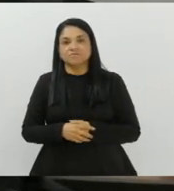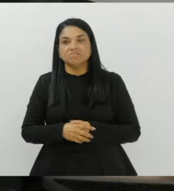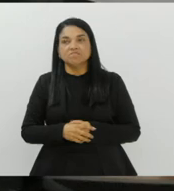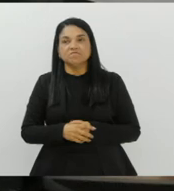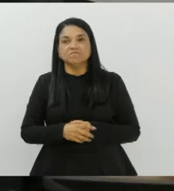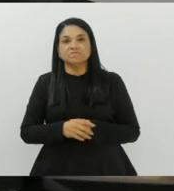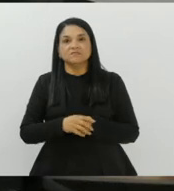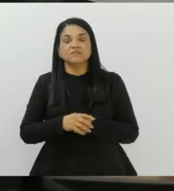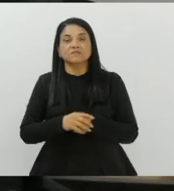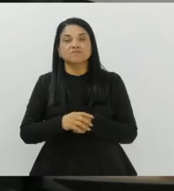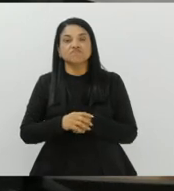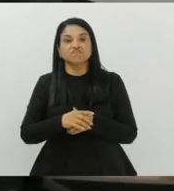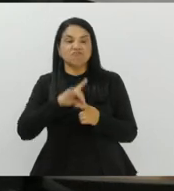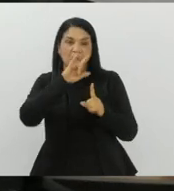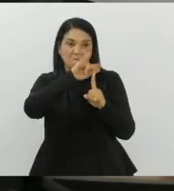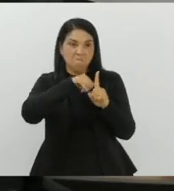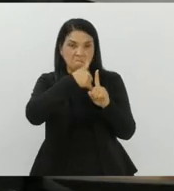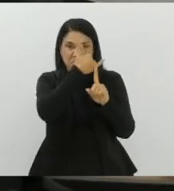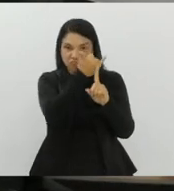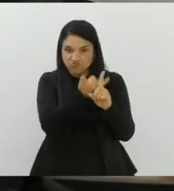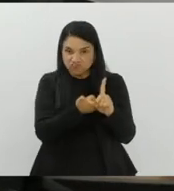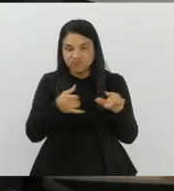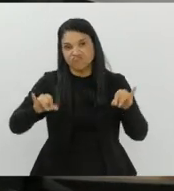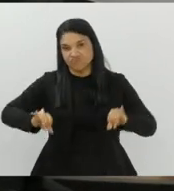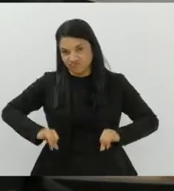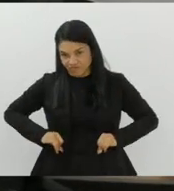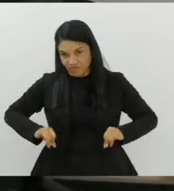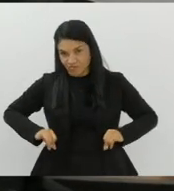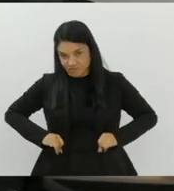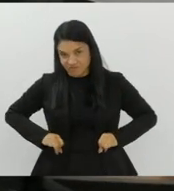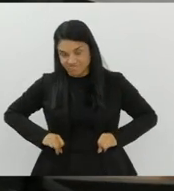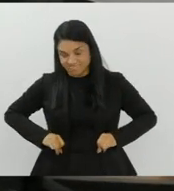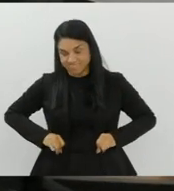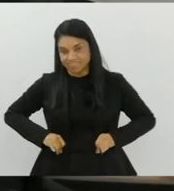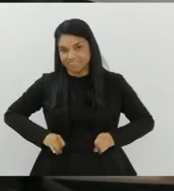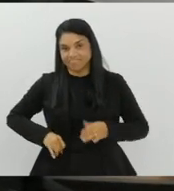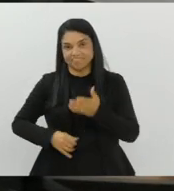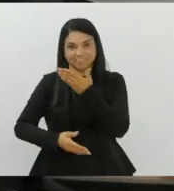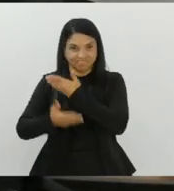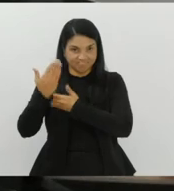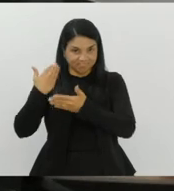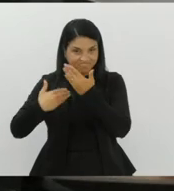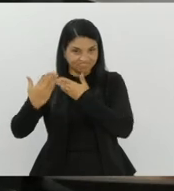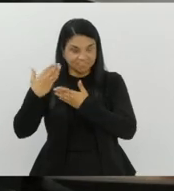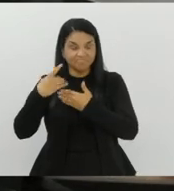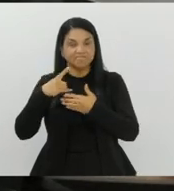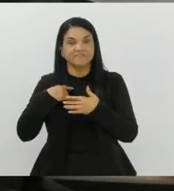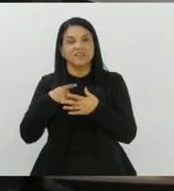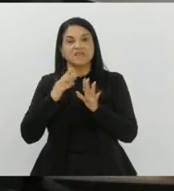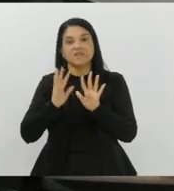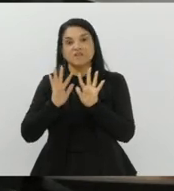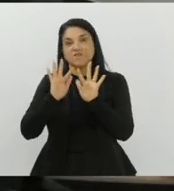terminou sendo alvo de bullying, o que era muito comum à época, e terminou